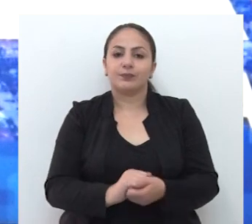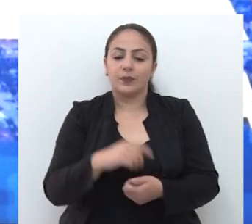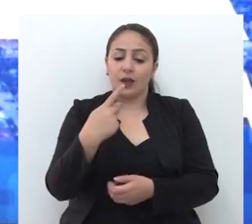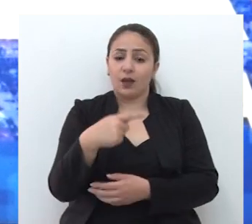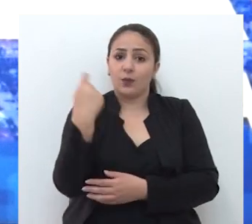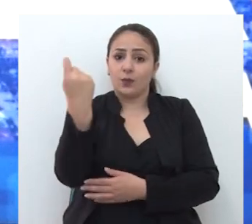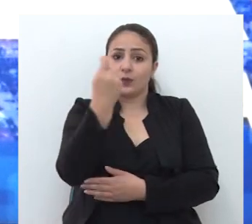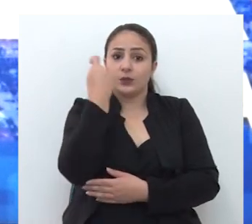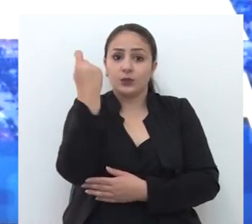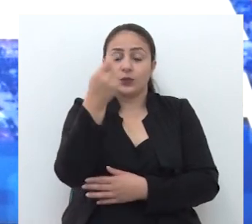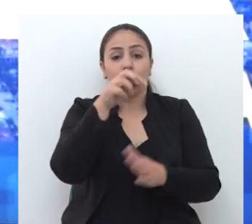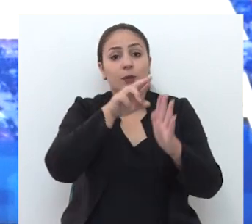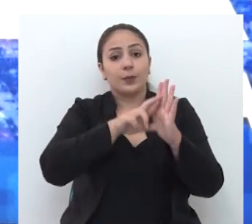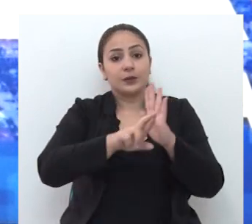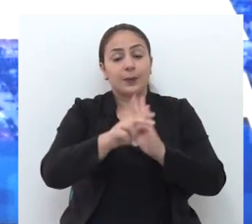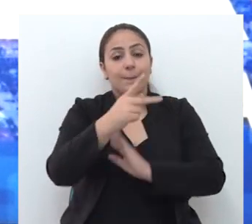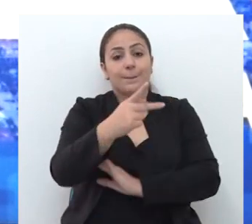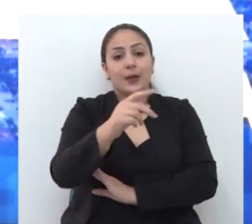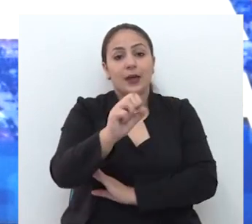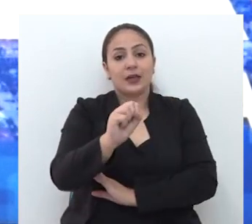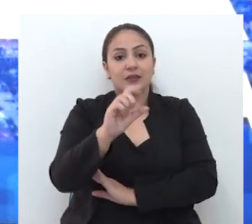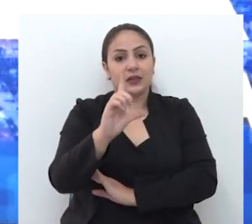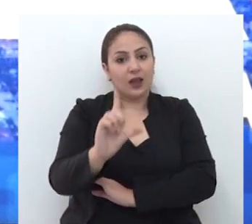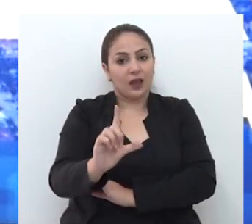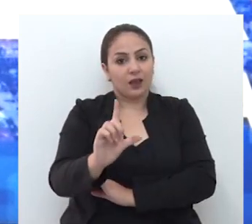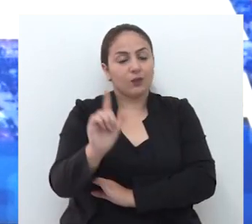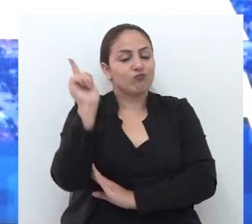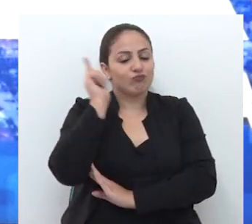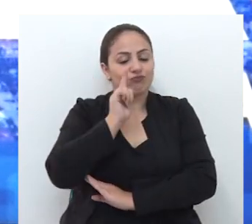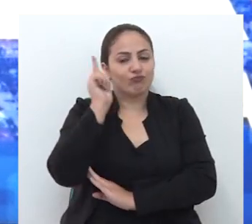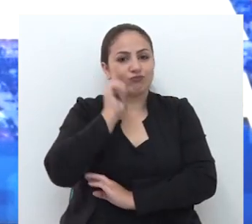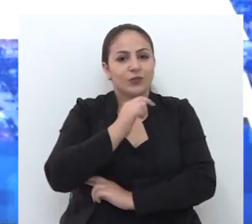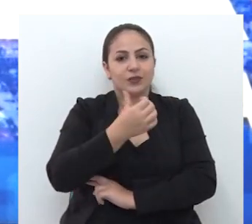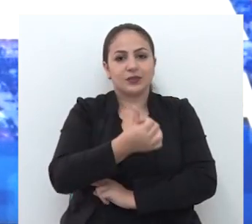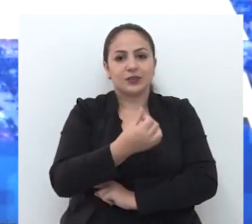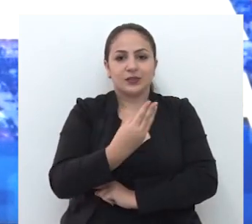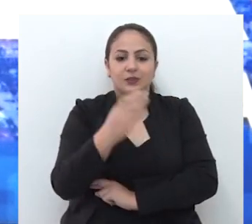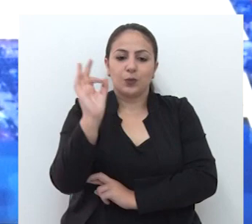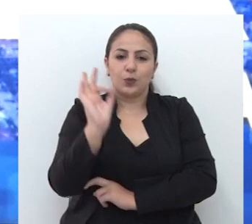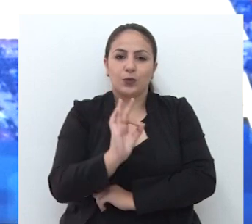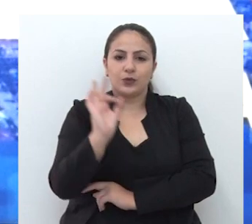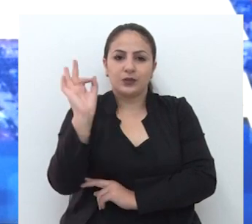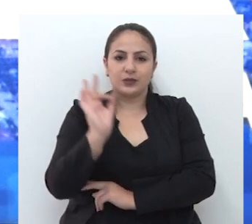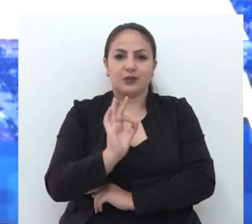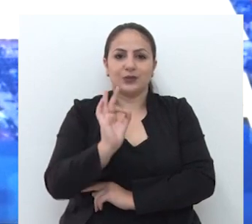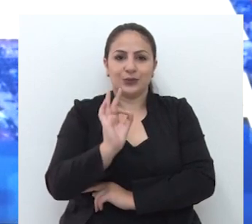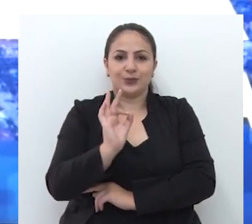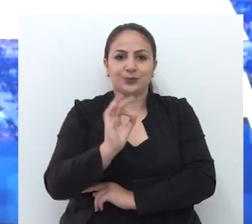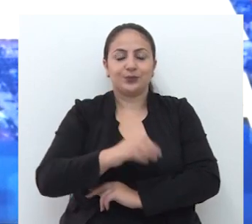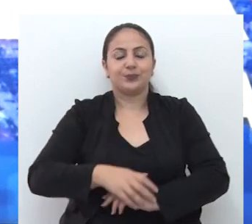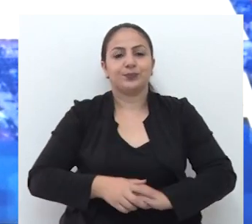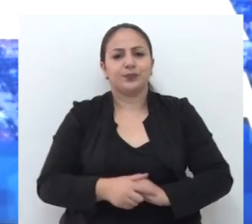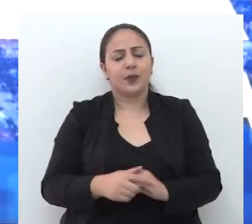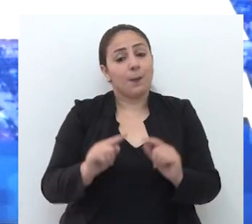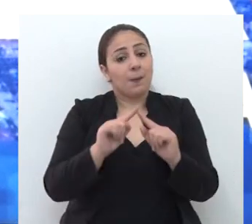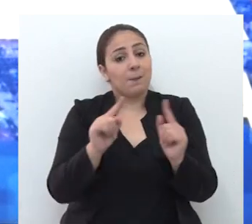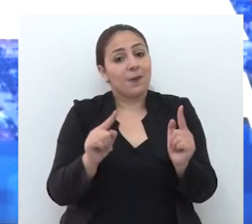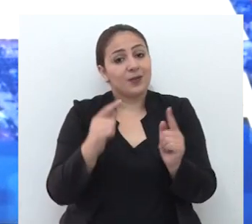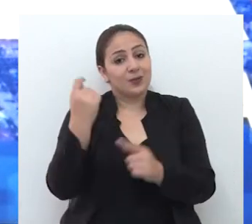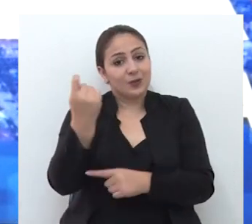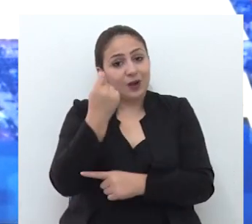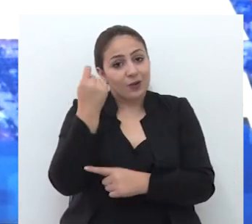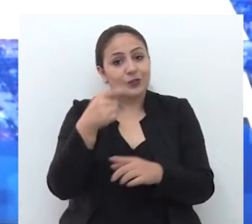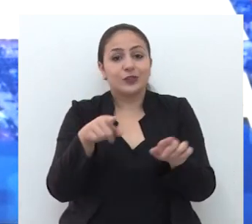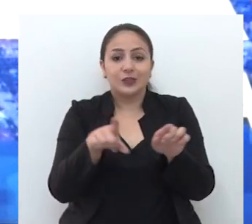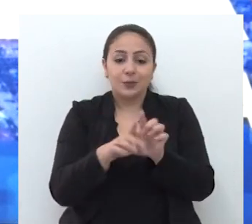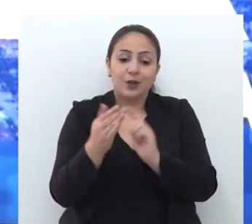Rio Grande do Sul, o representante do PSL conquistou 63% da preferência. Mas os